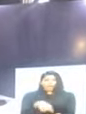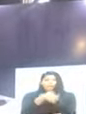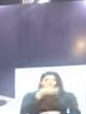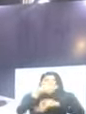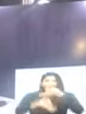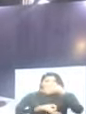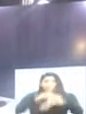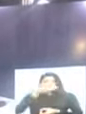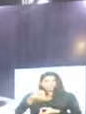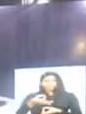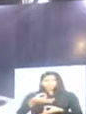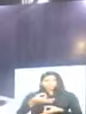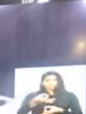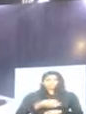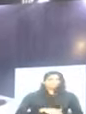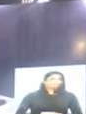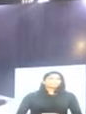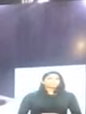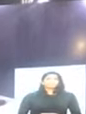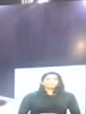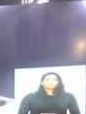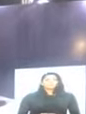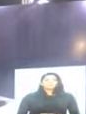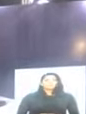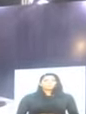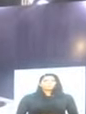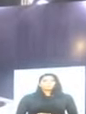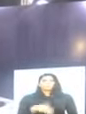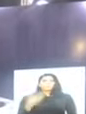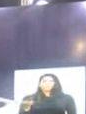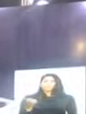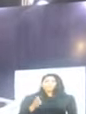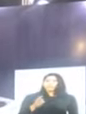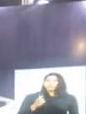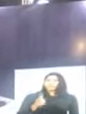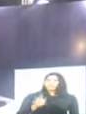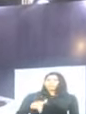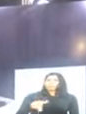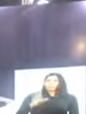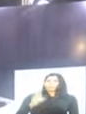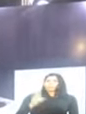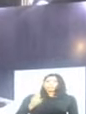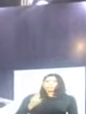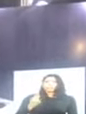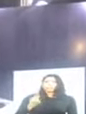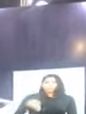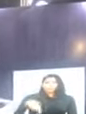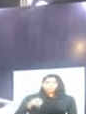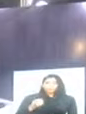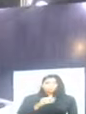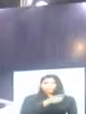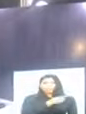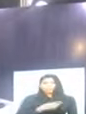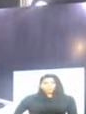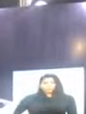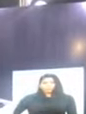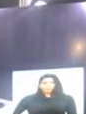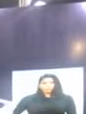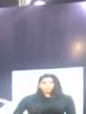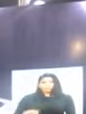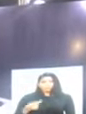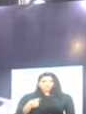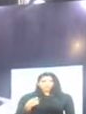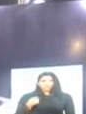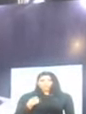Direito e a tribuna na Casa do Povo. Portanto, deputado Bruno, Vossa Excelência não pôde me conceder uma parte para eu fazer um